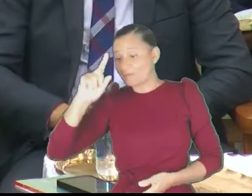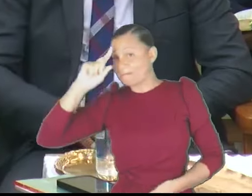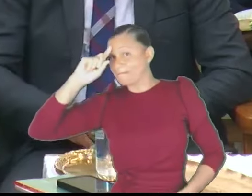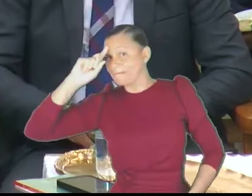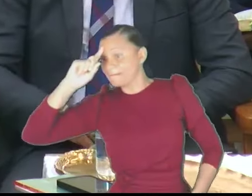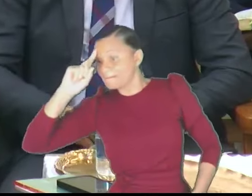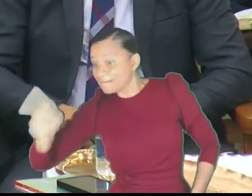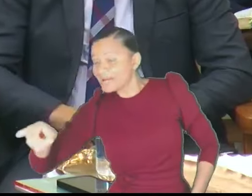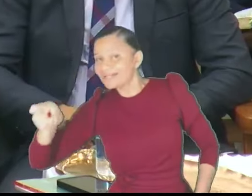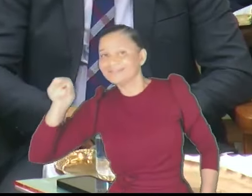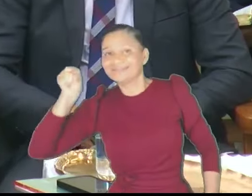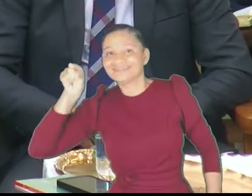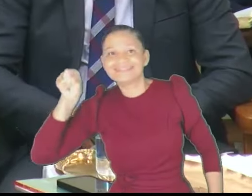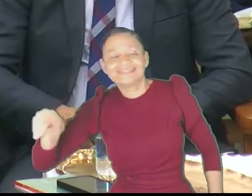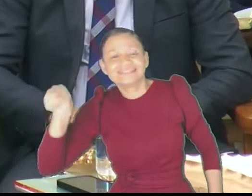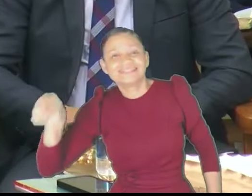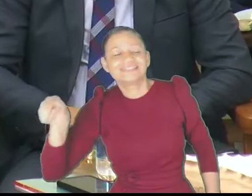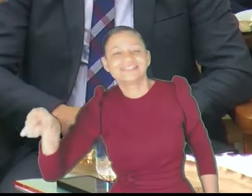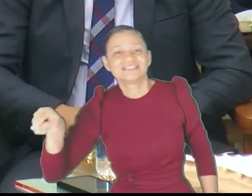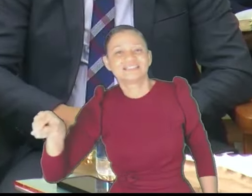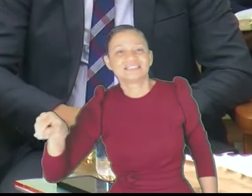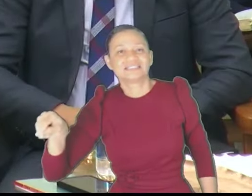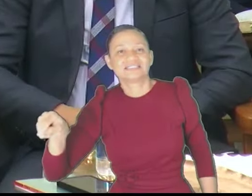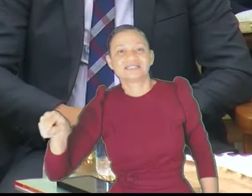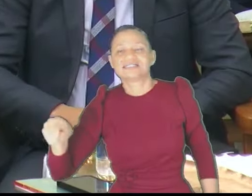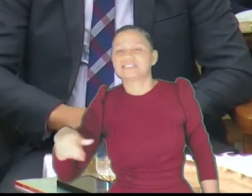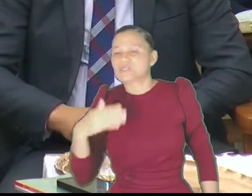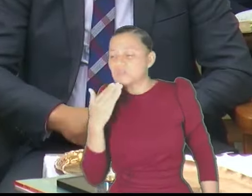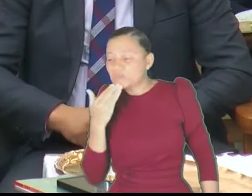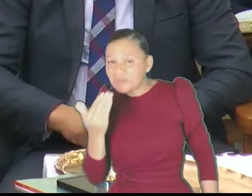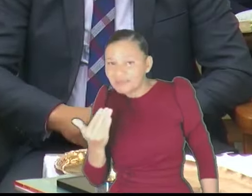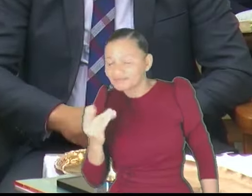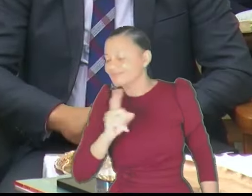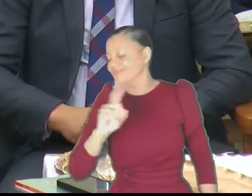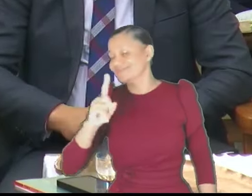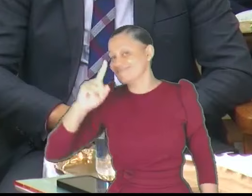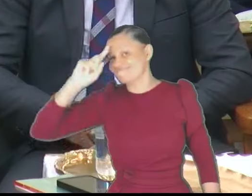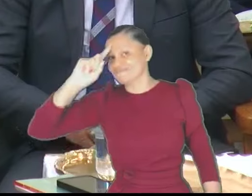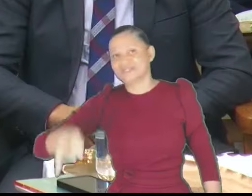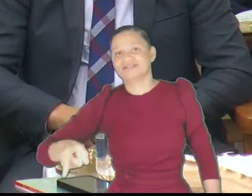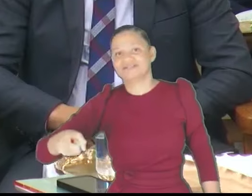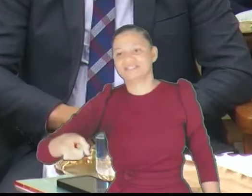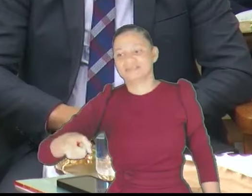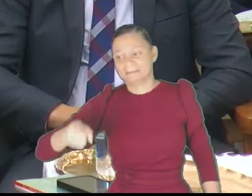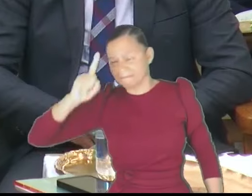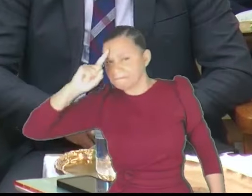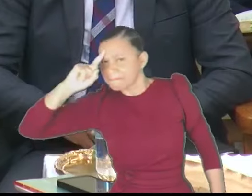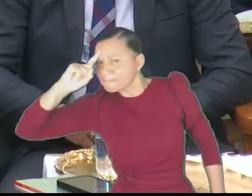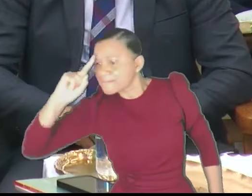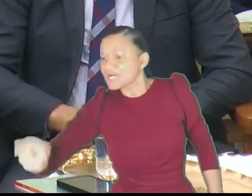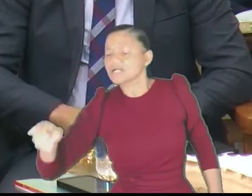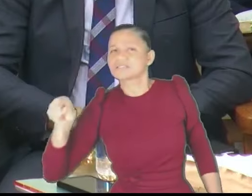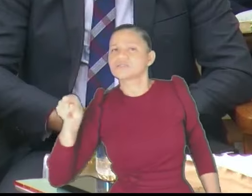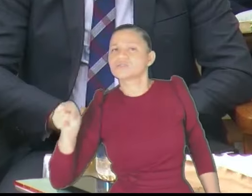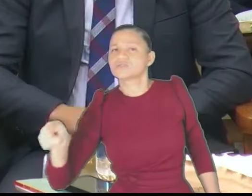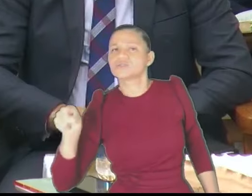ordenei ali. Deus não pede, Deus manda. Eu dei uma ordem